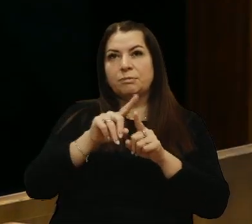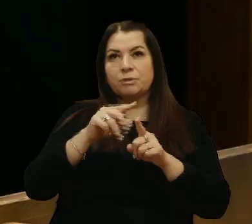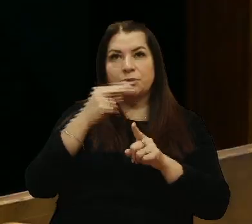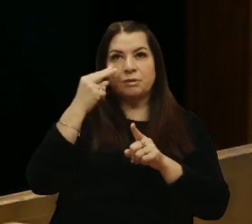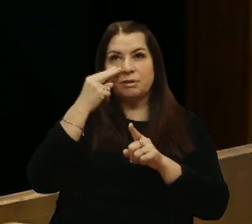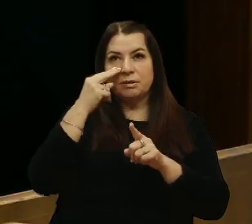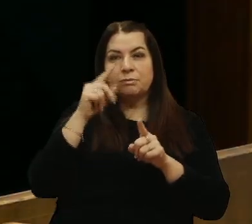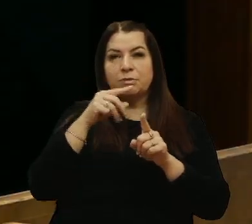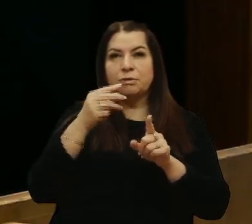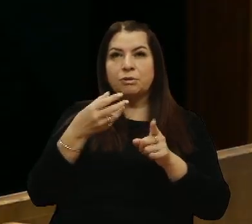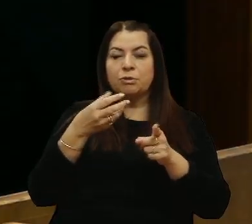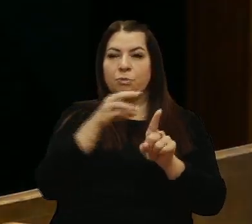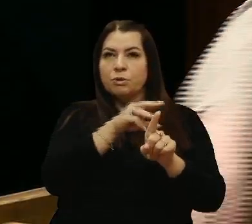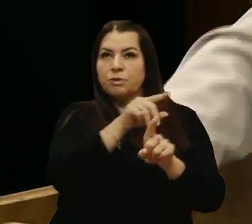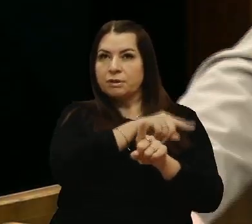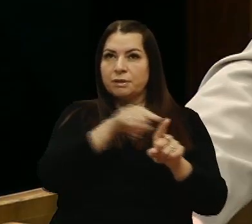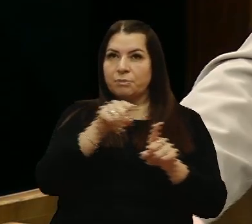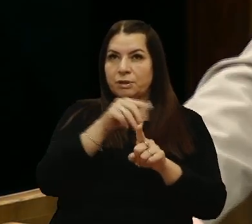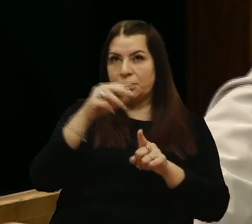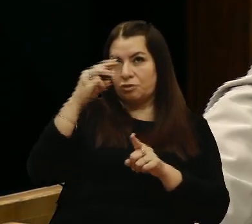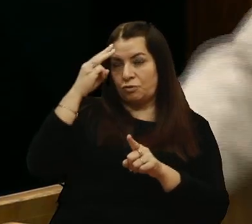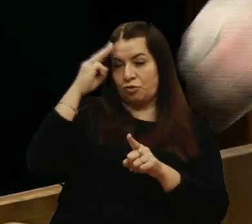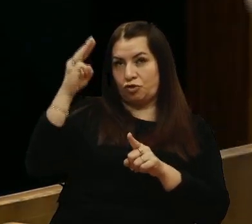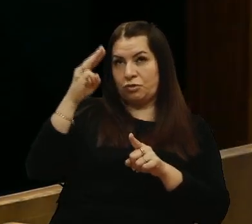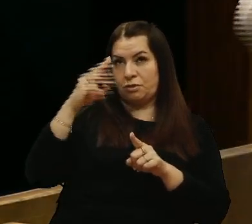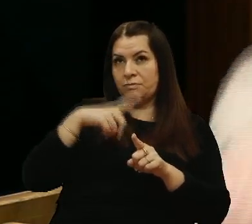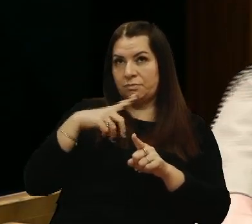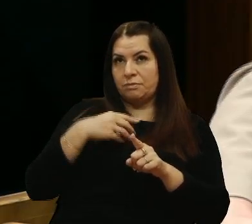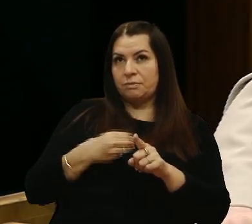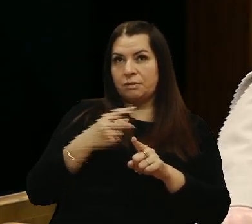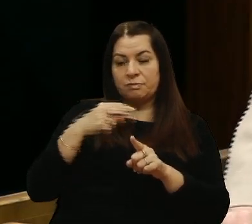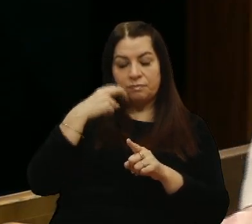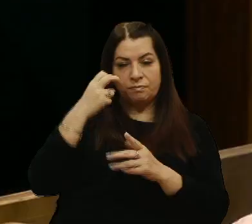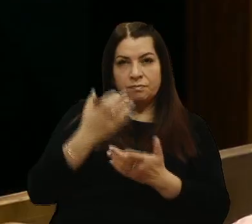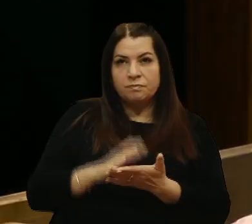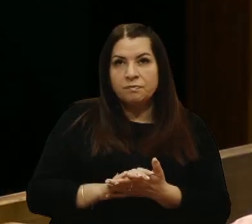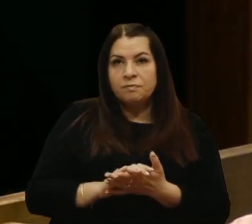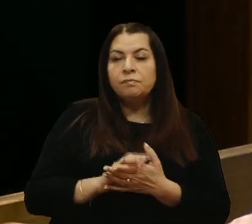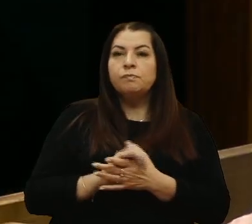fizesse uma moção de repúdio à justiça militar existir. Isso é uma vergonha.